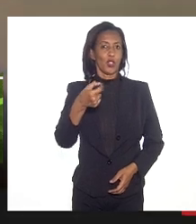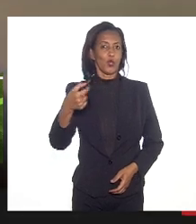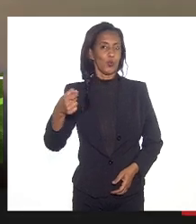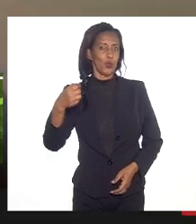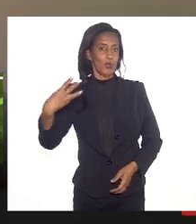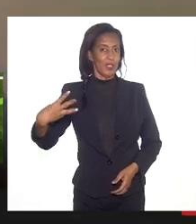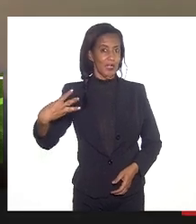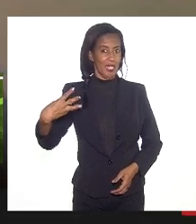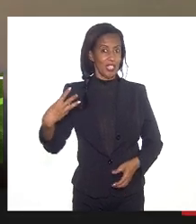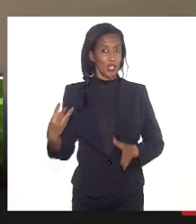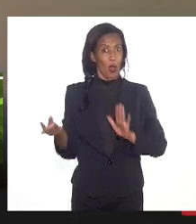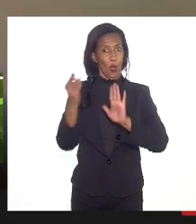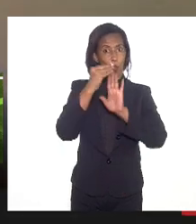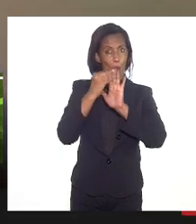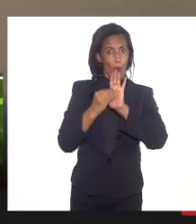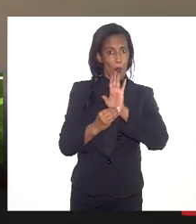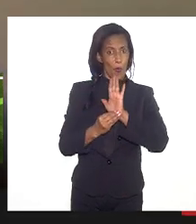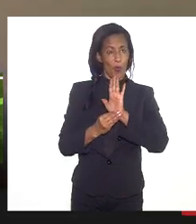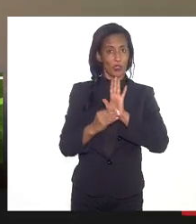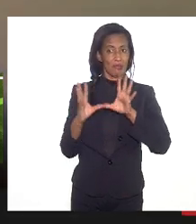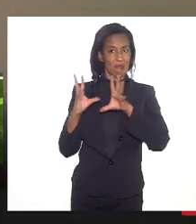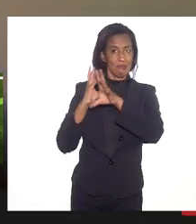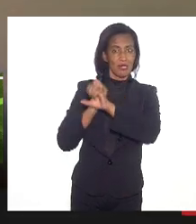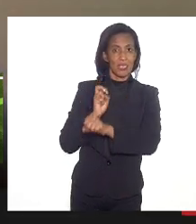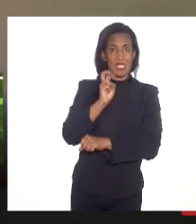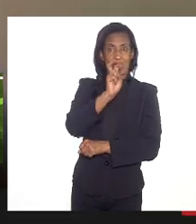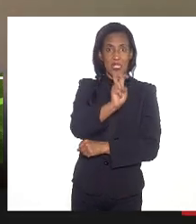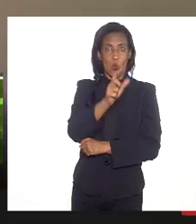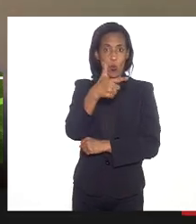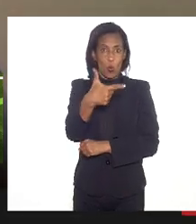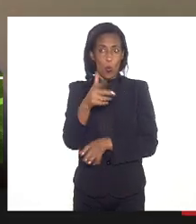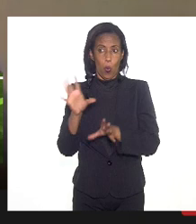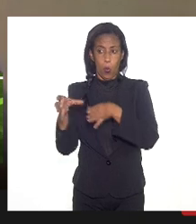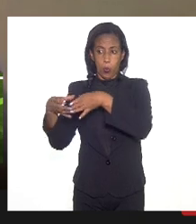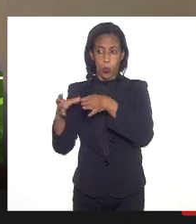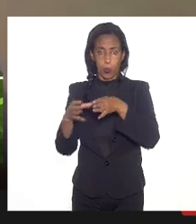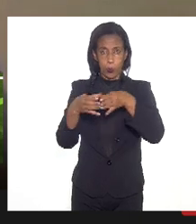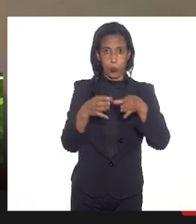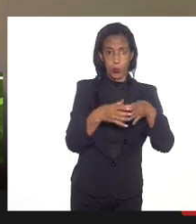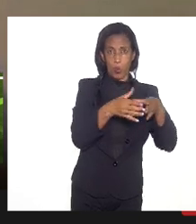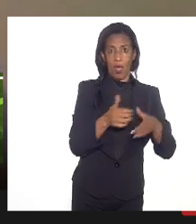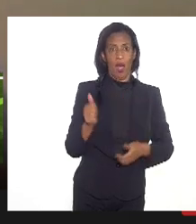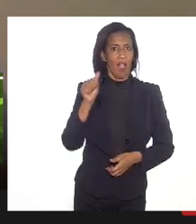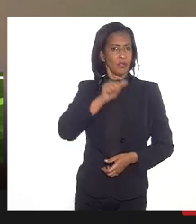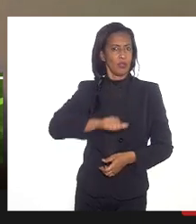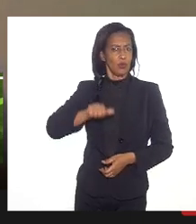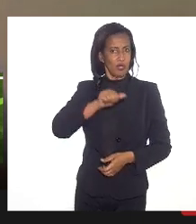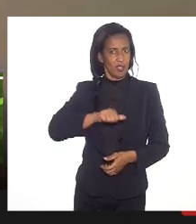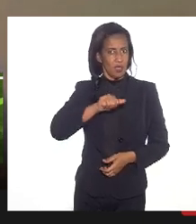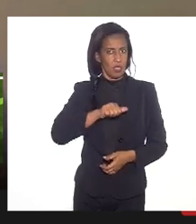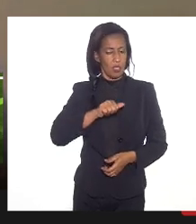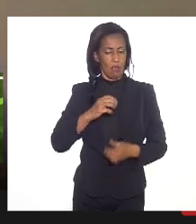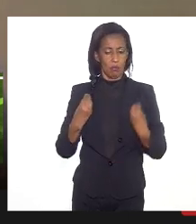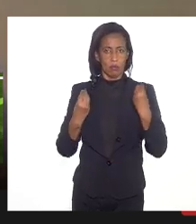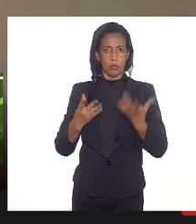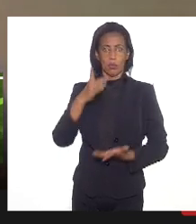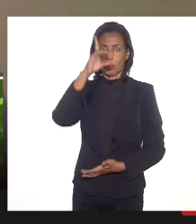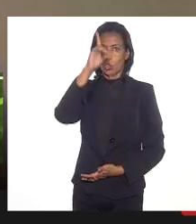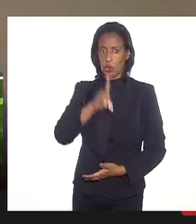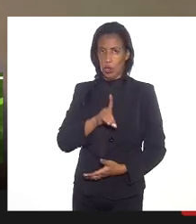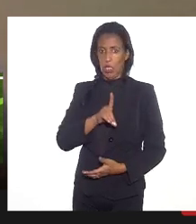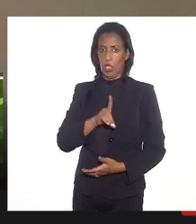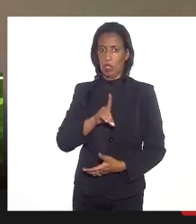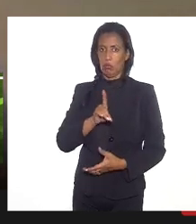2003, composta por 52 comunidades. A associação, ela busca garantir os direitos das